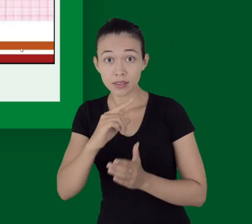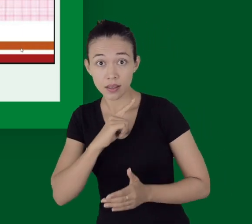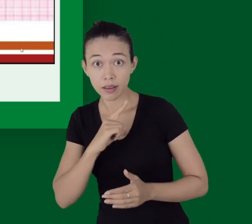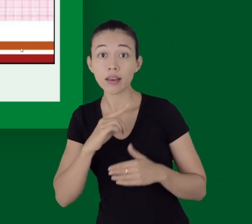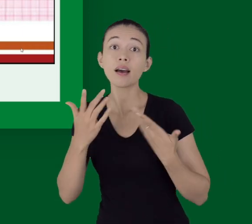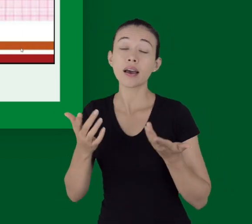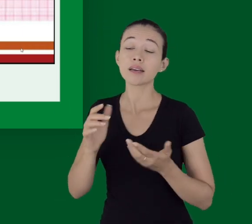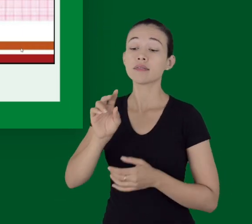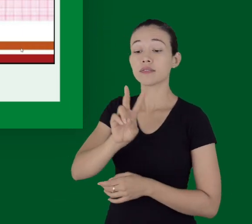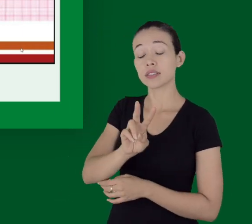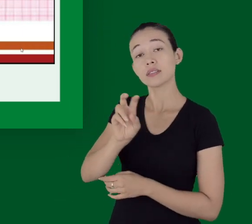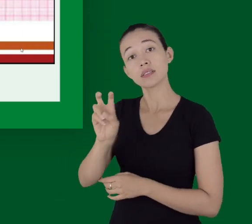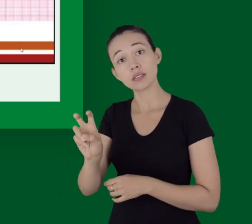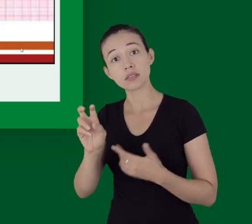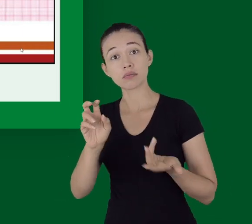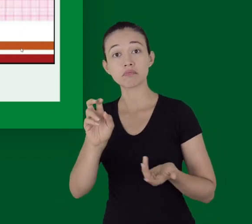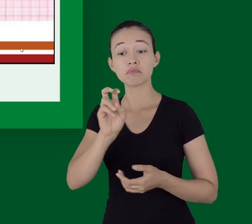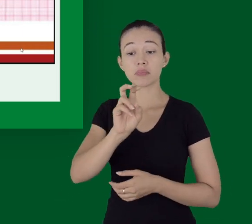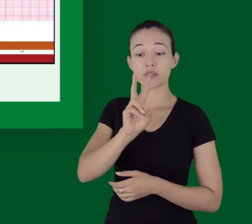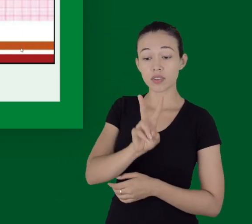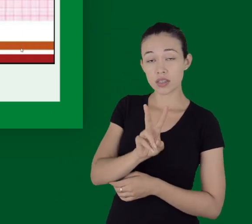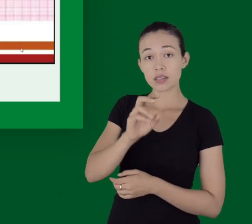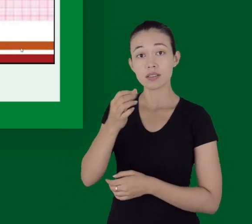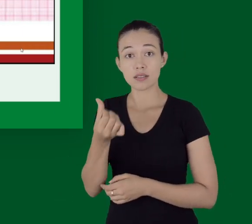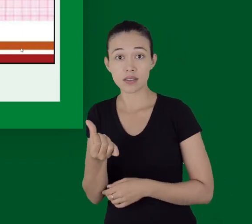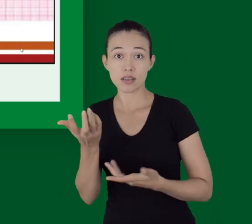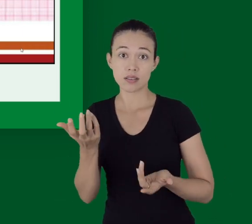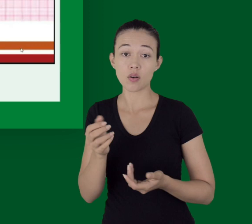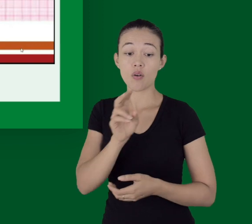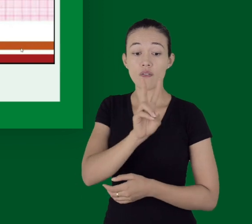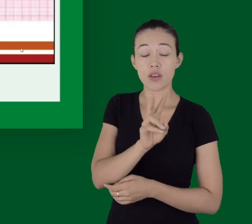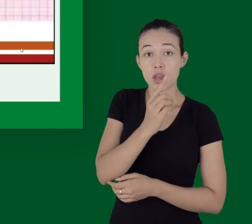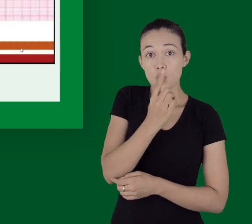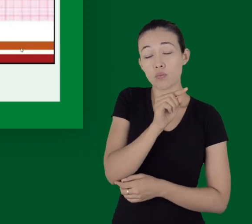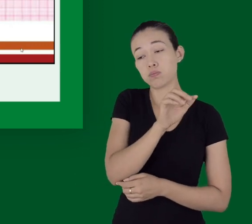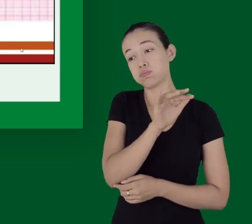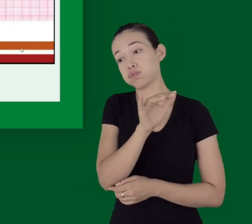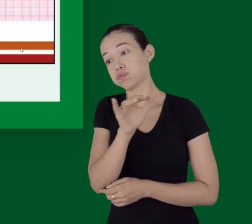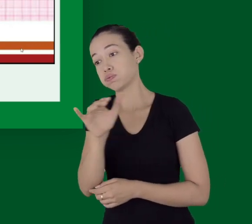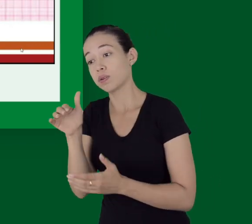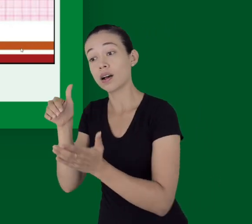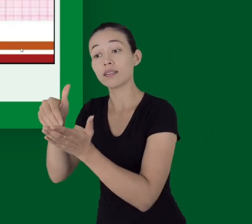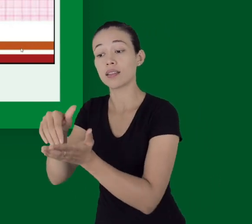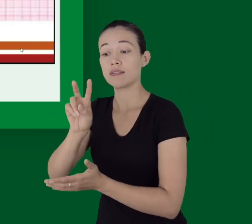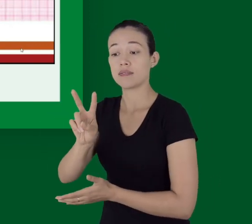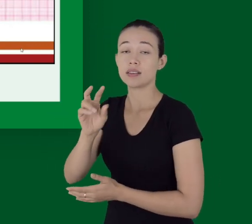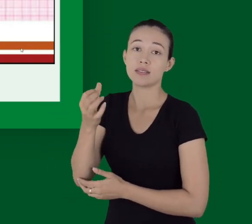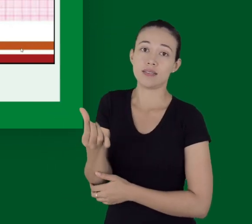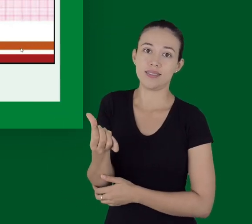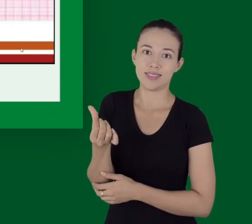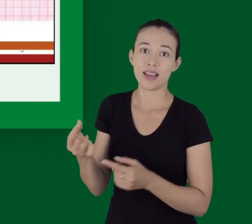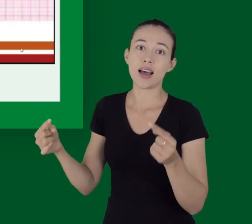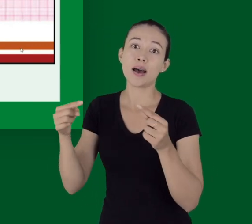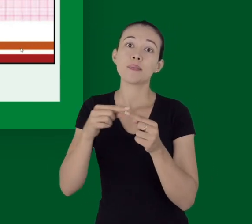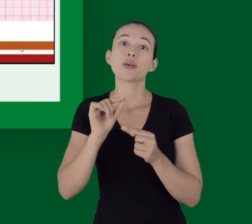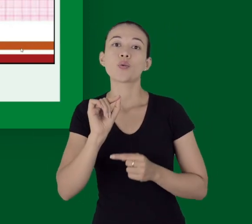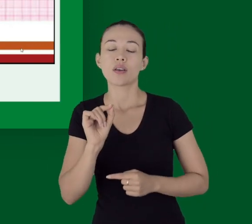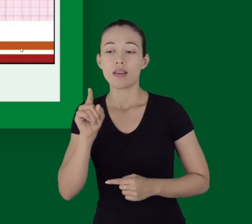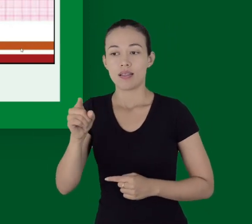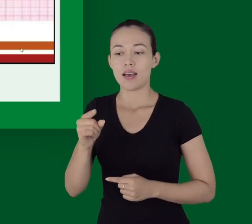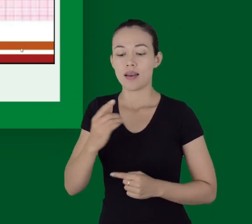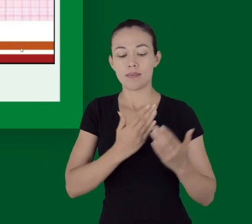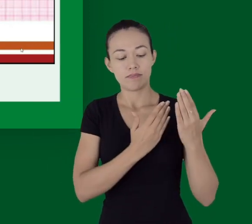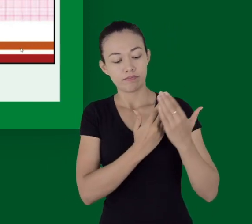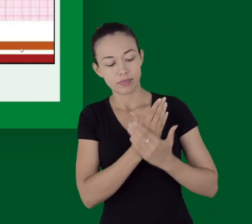V5, V6, ou de V1 a V6, né, para mostrar que aquela parede está sendo vista por essas derivações e todas elas